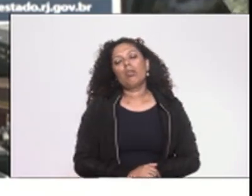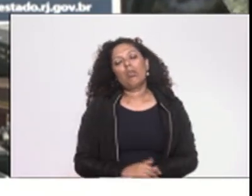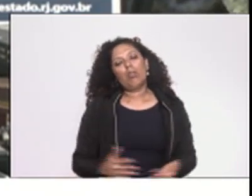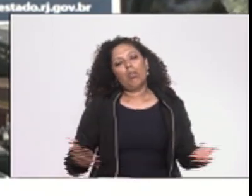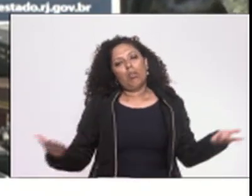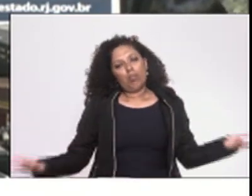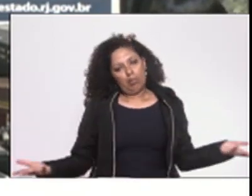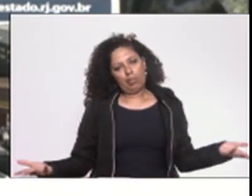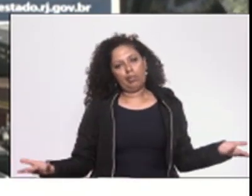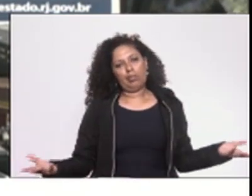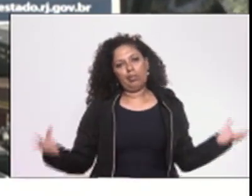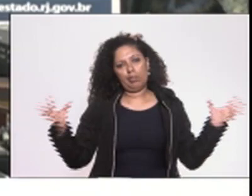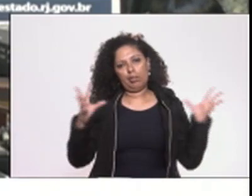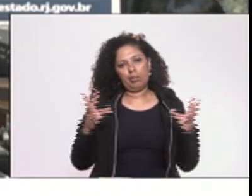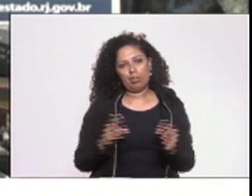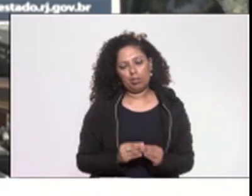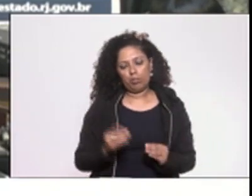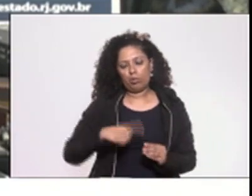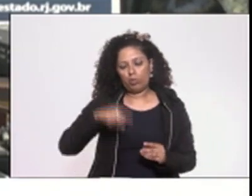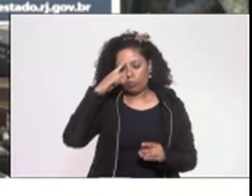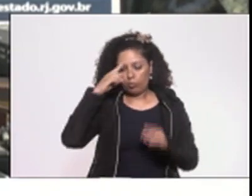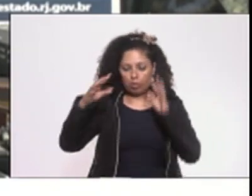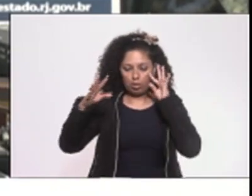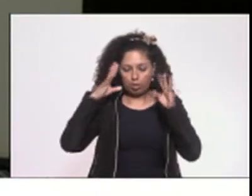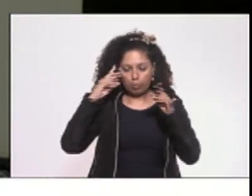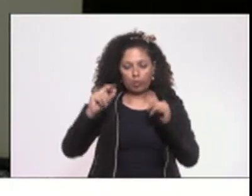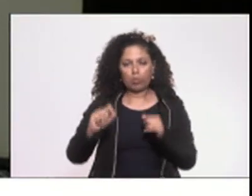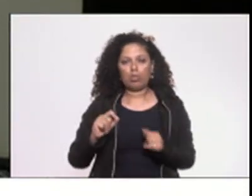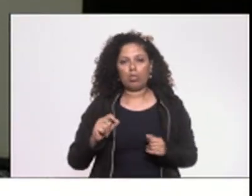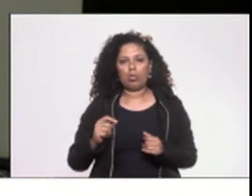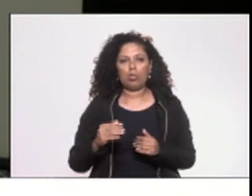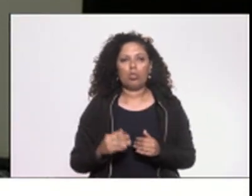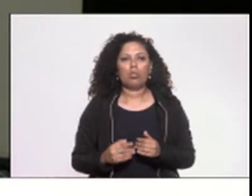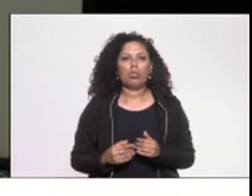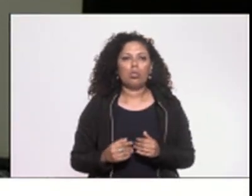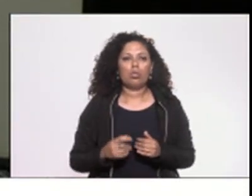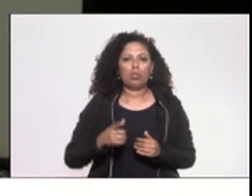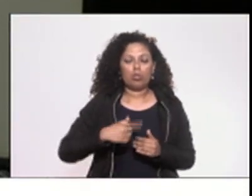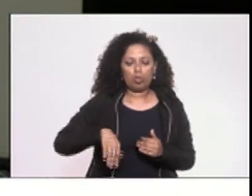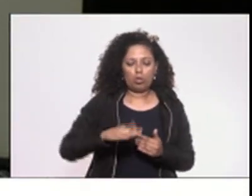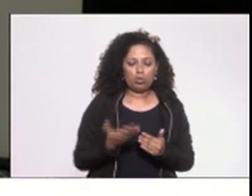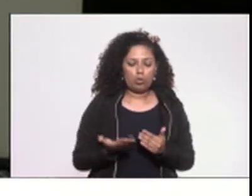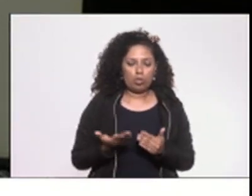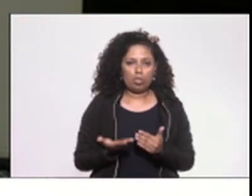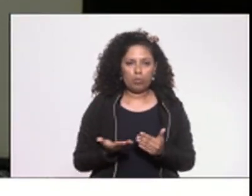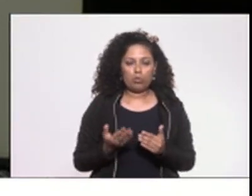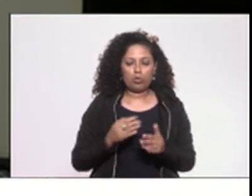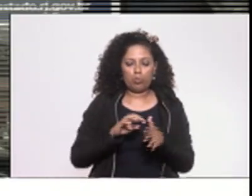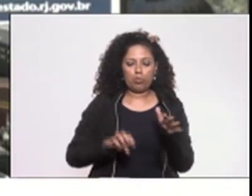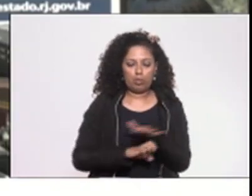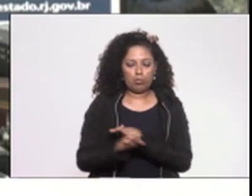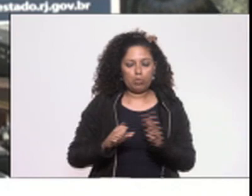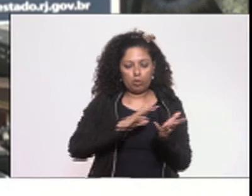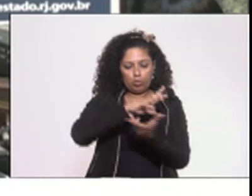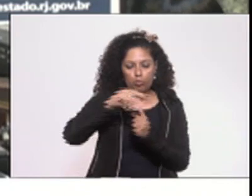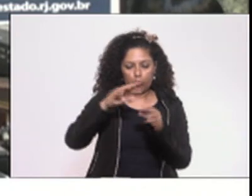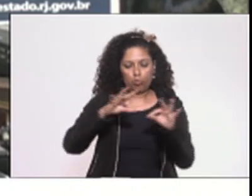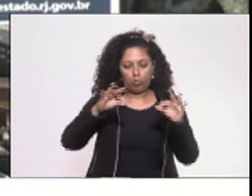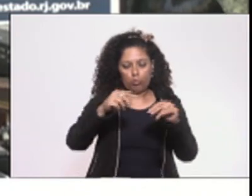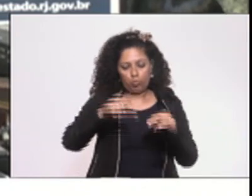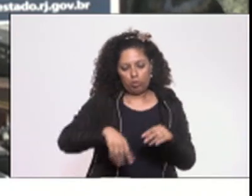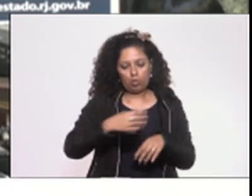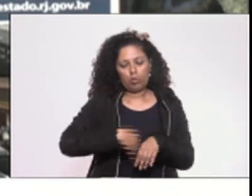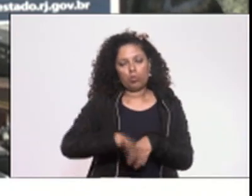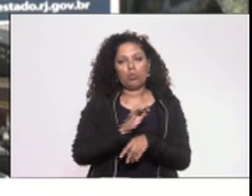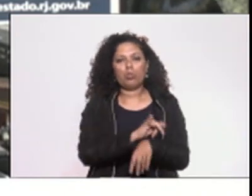Enfim, o nosso pensamento global. A gente nasceu com o pensamento de ser uma empresa global. Somos uma empresa aqui do Rio de Janeiro que